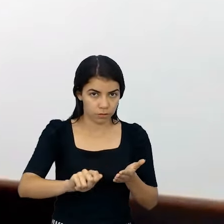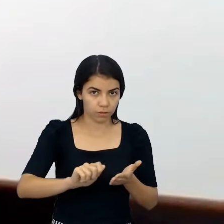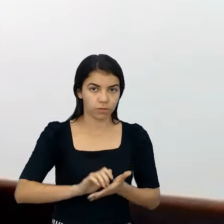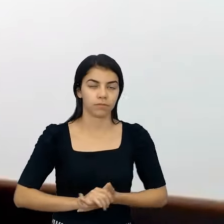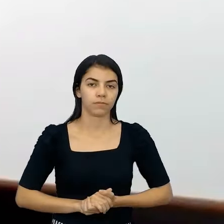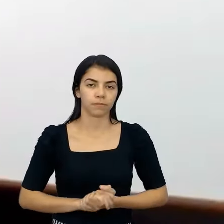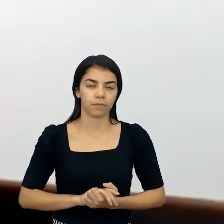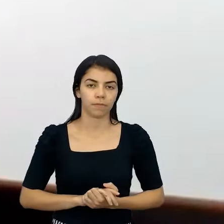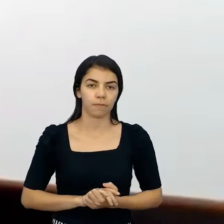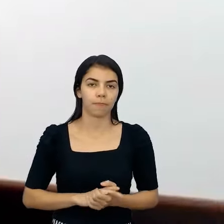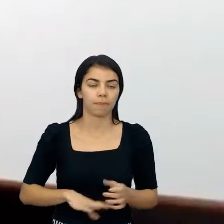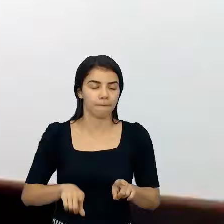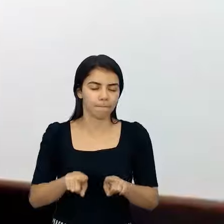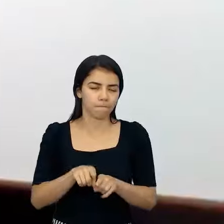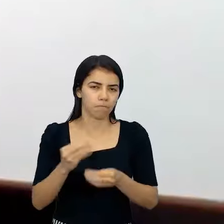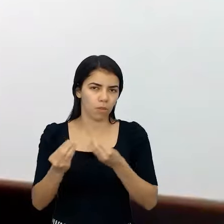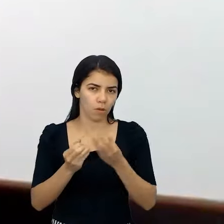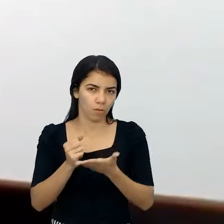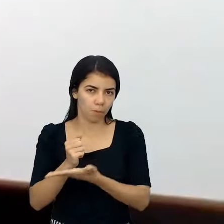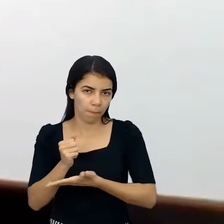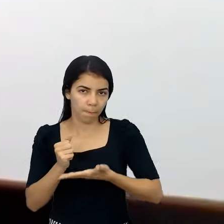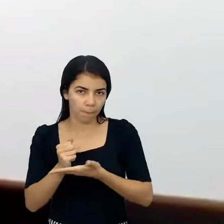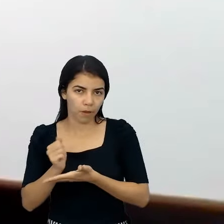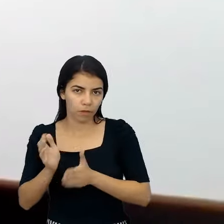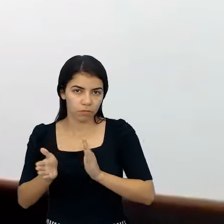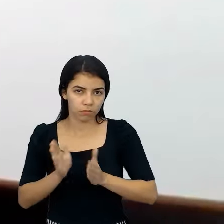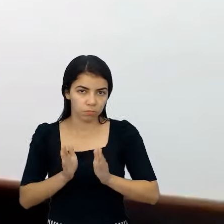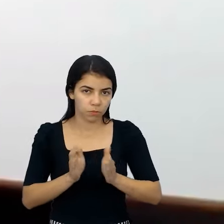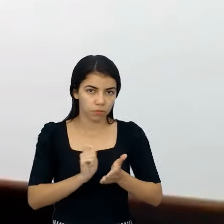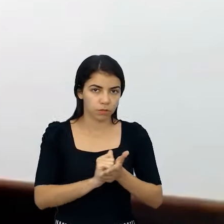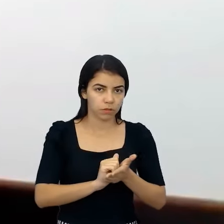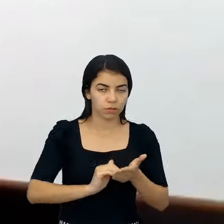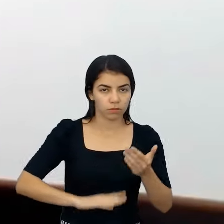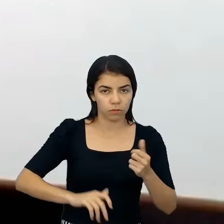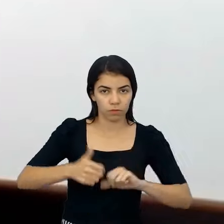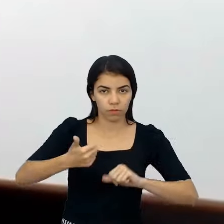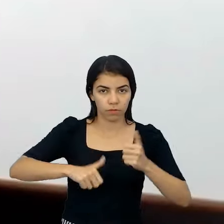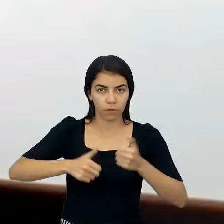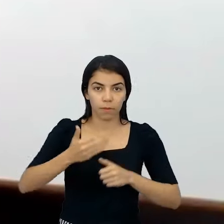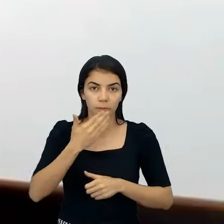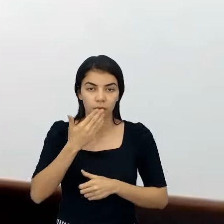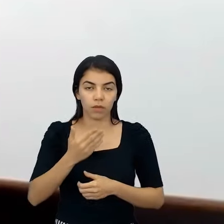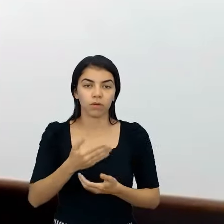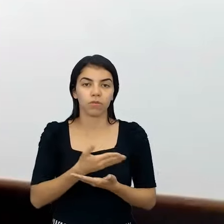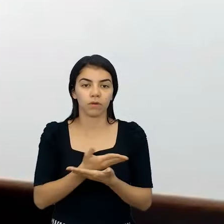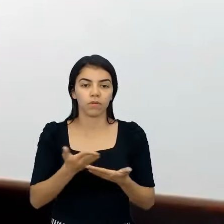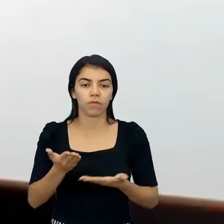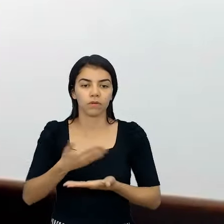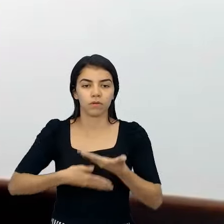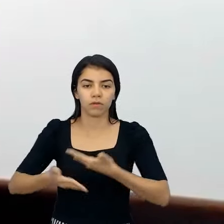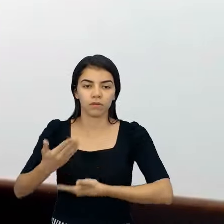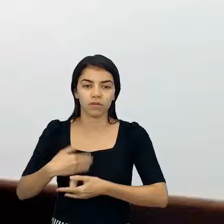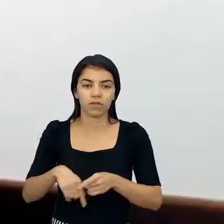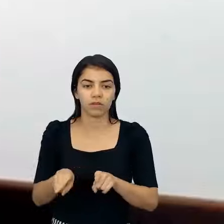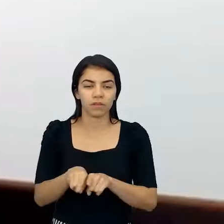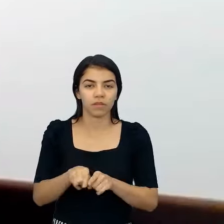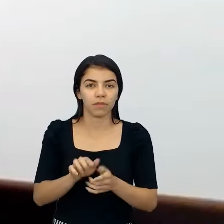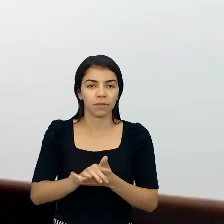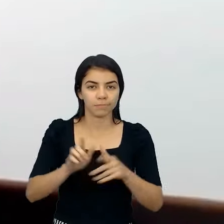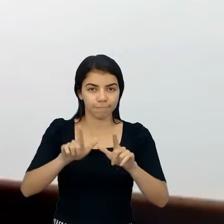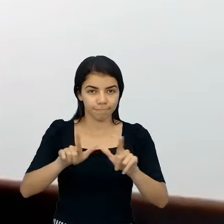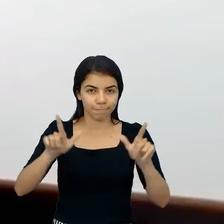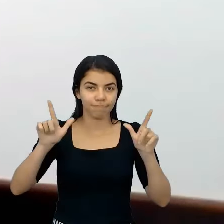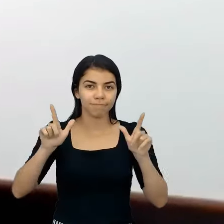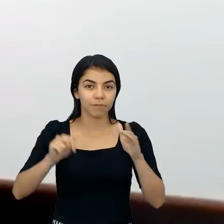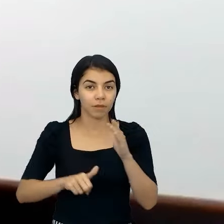escrita, tendo por base, então, os processos avaliativos. Então, peço que compartilhem, né, a nossa tela, que é a